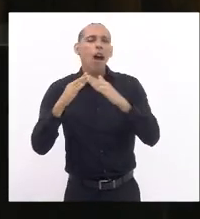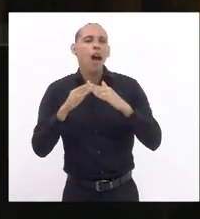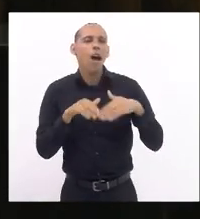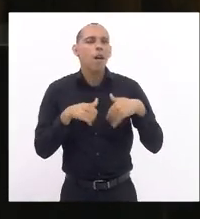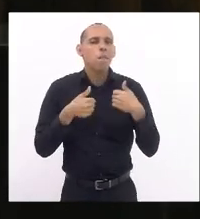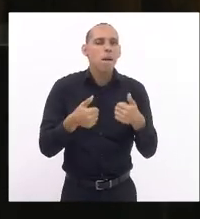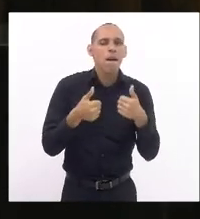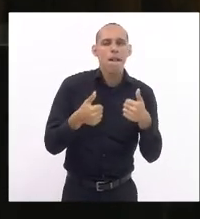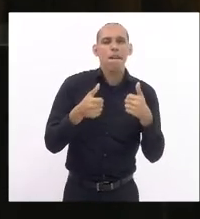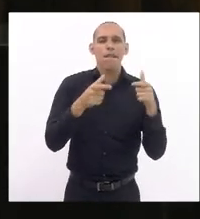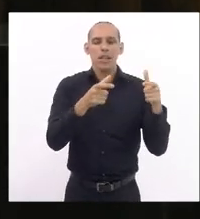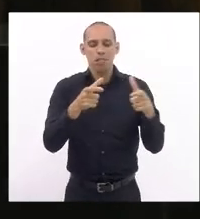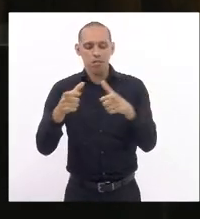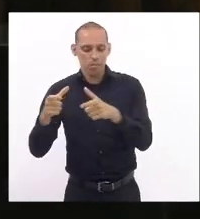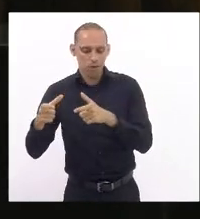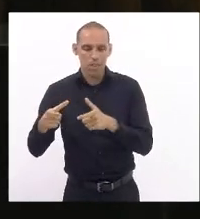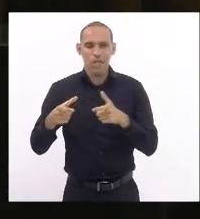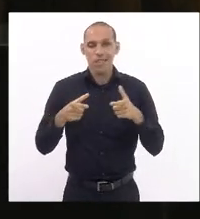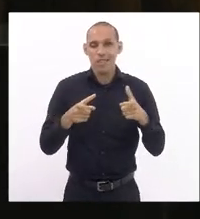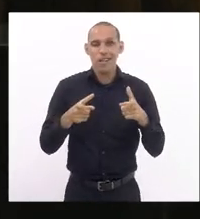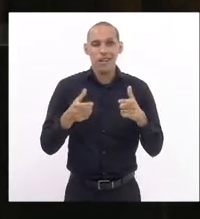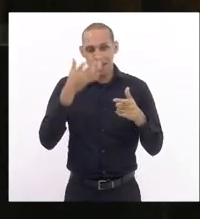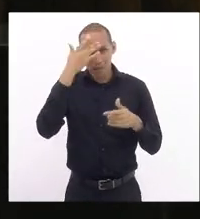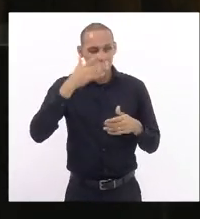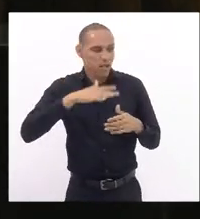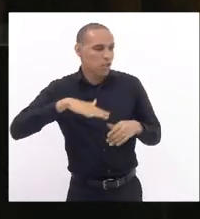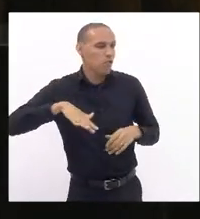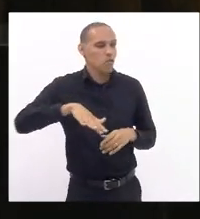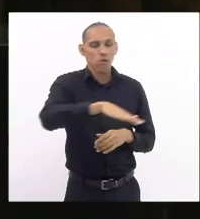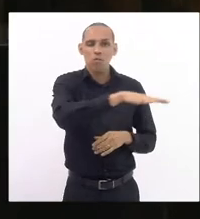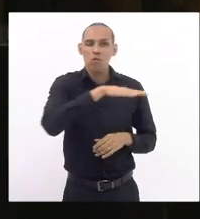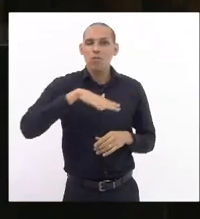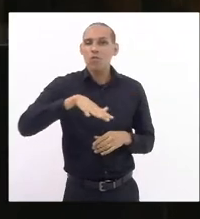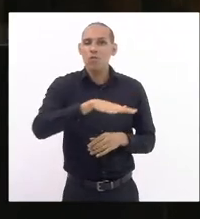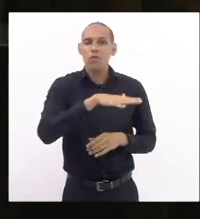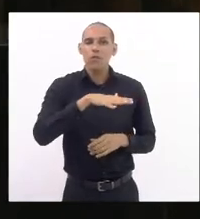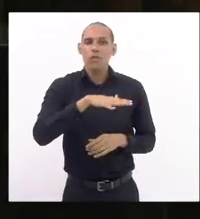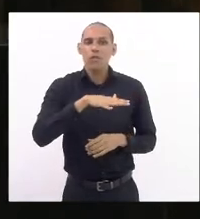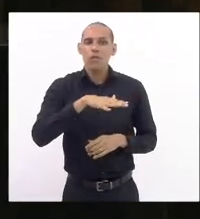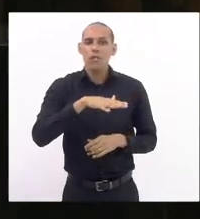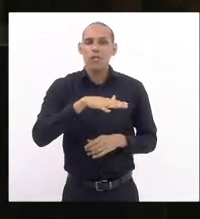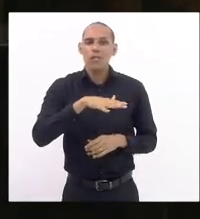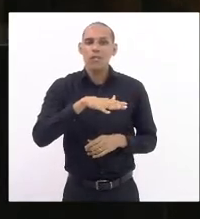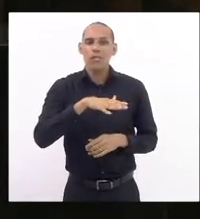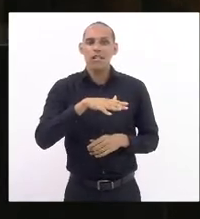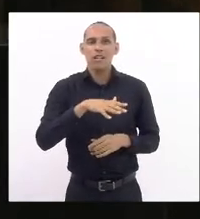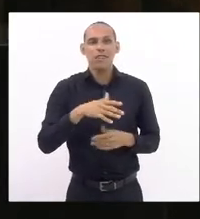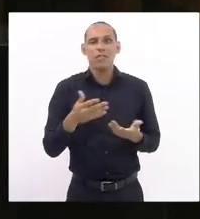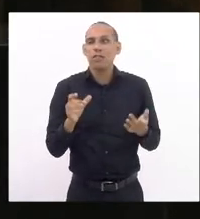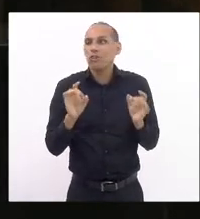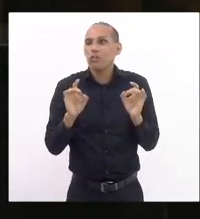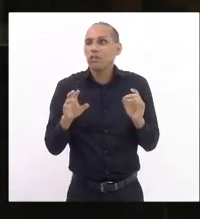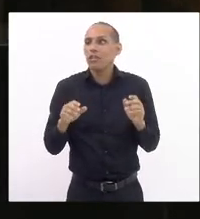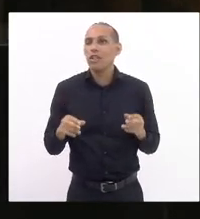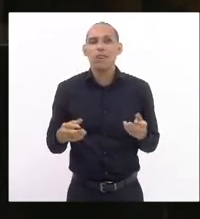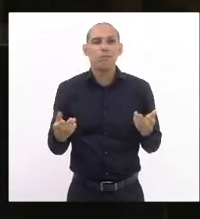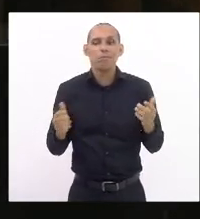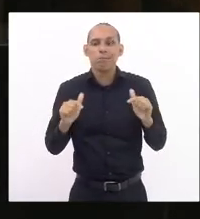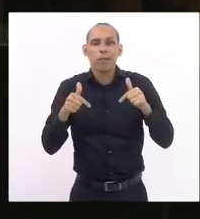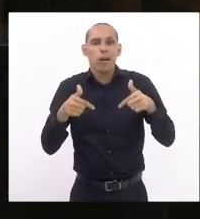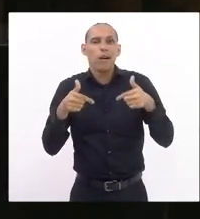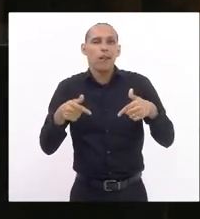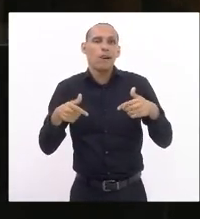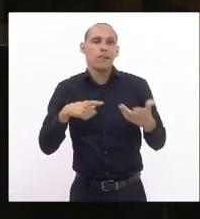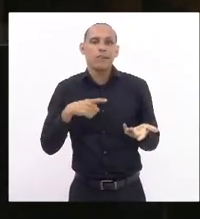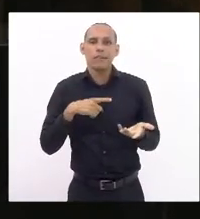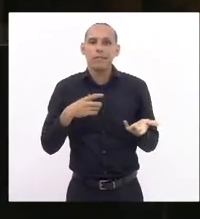em territórios onde essas pessoas não estejam aquém da própria sorte. Então, nesse sentido,